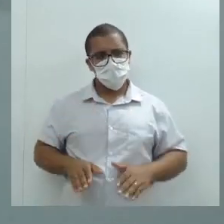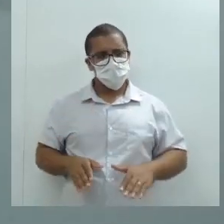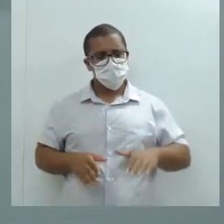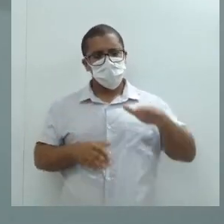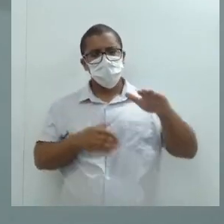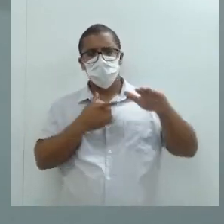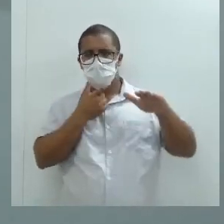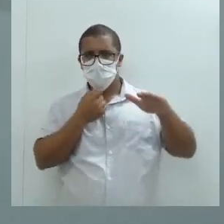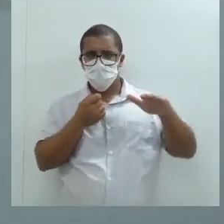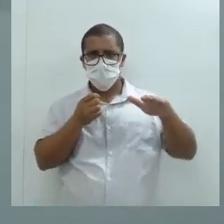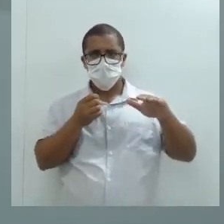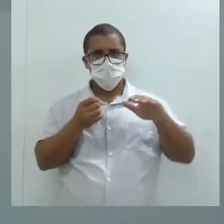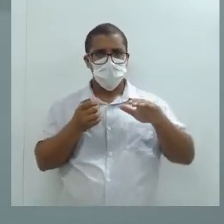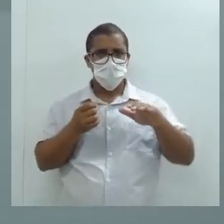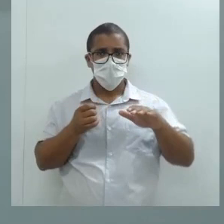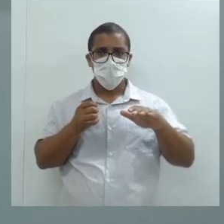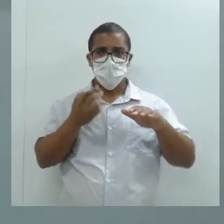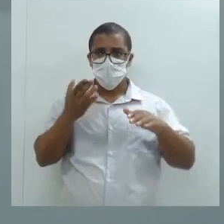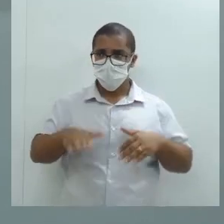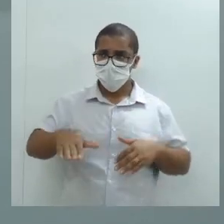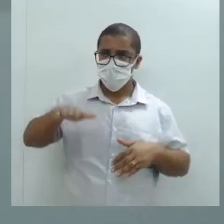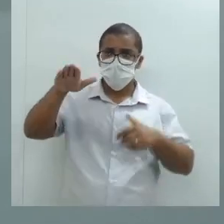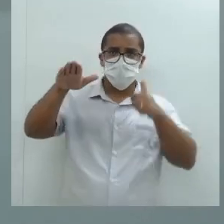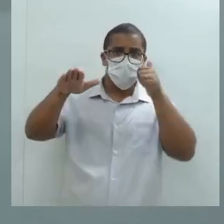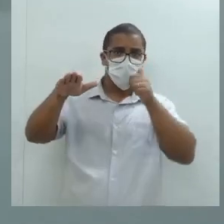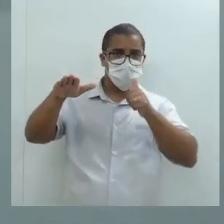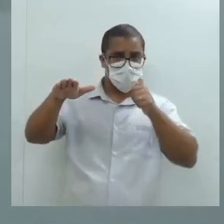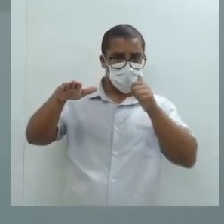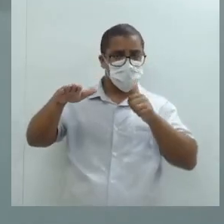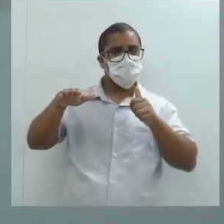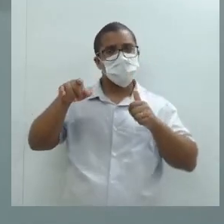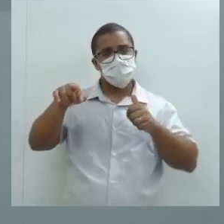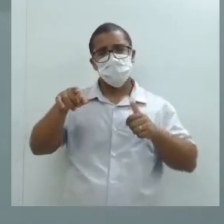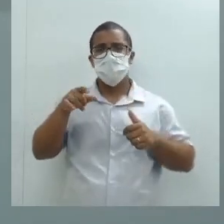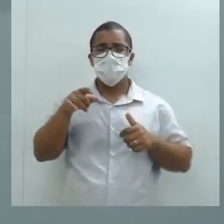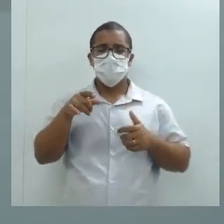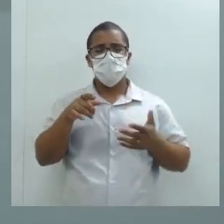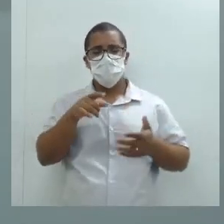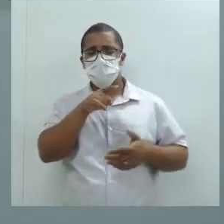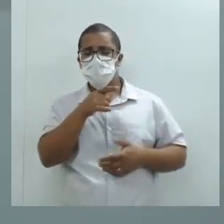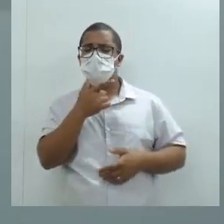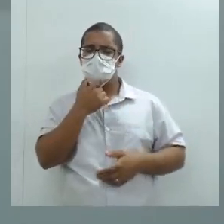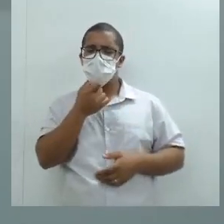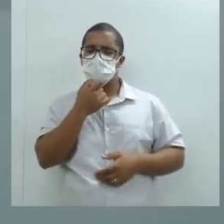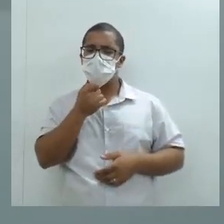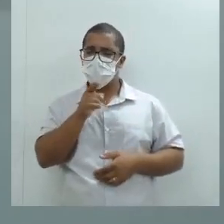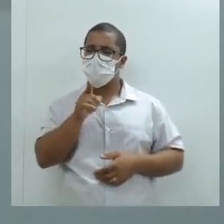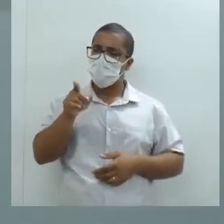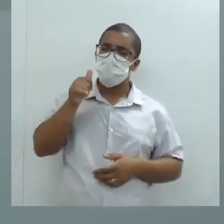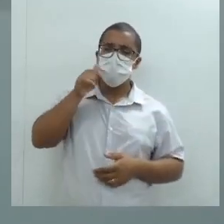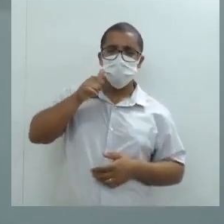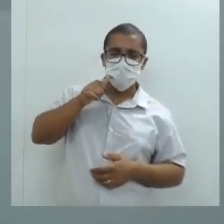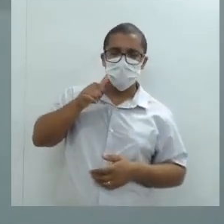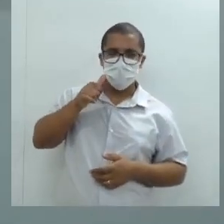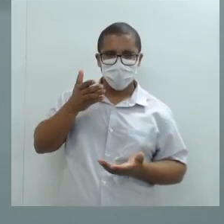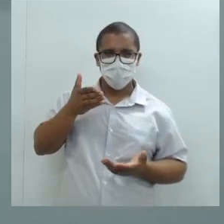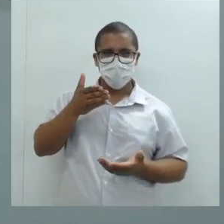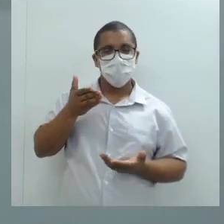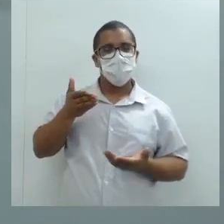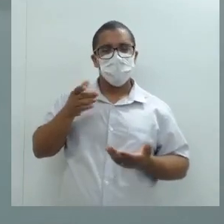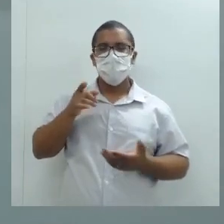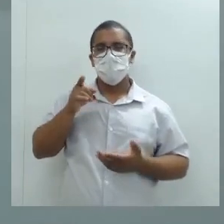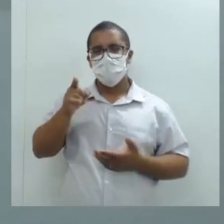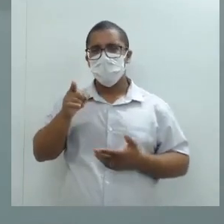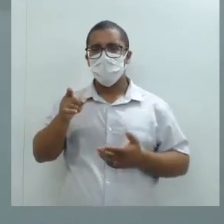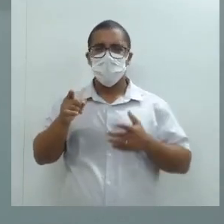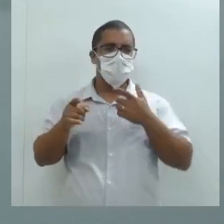masculino quanto feminino, né? Que se diz lá que o pai espera, não, ele é homem, ela é mulher, né?